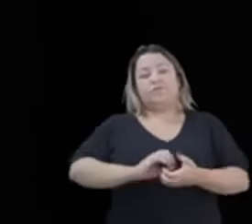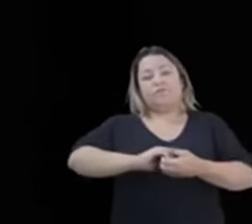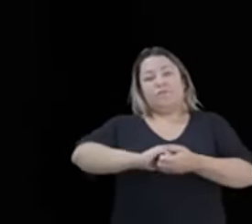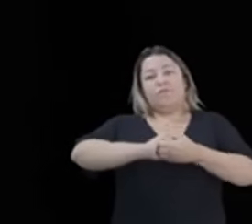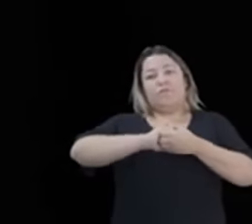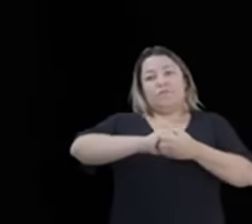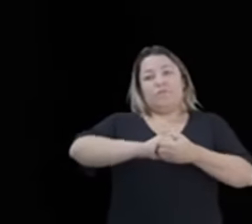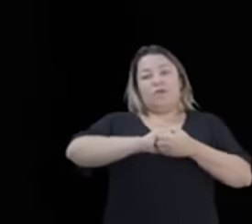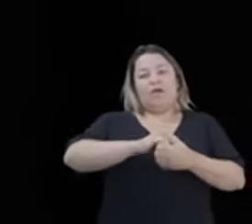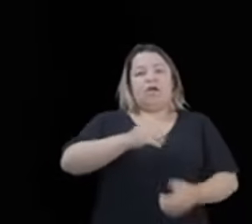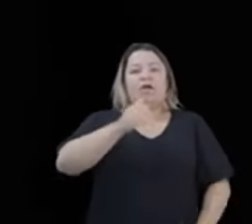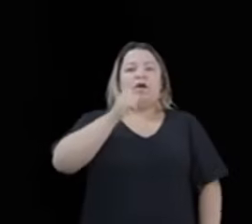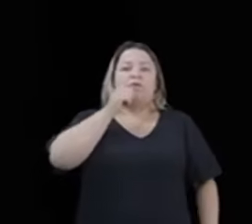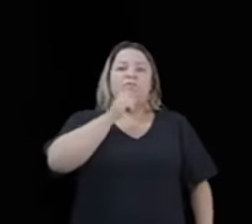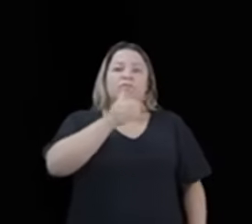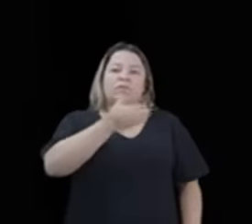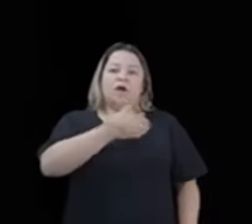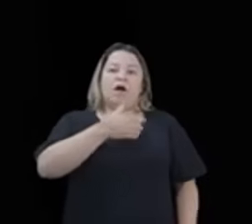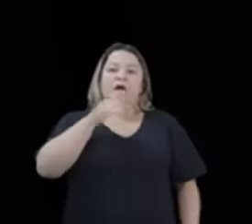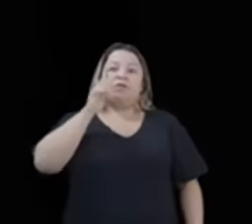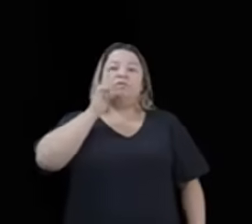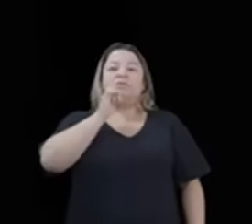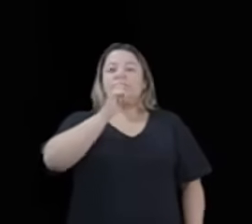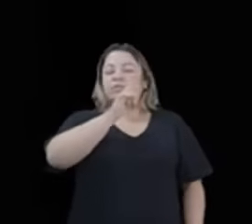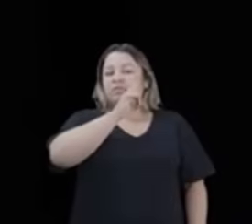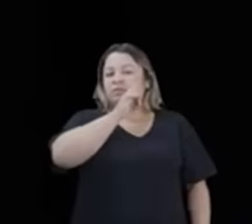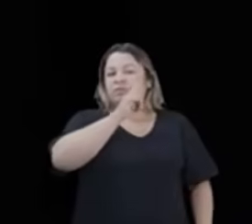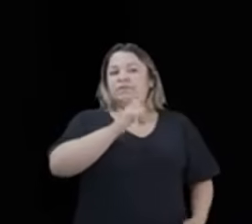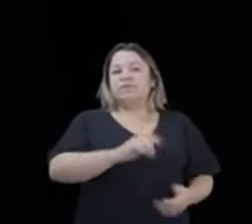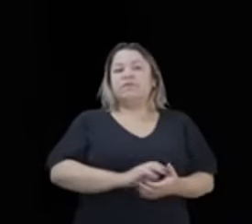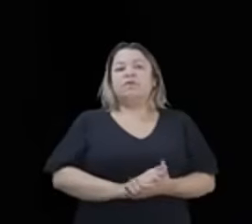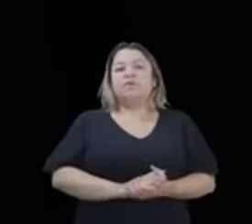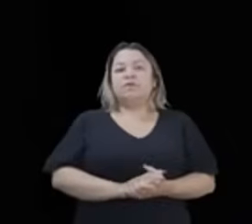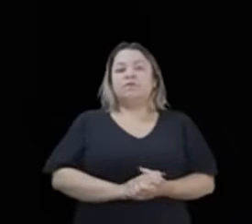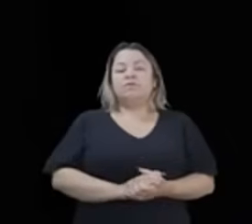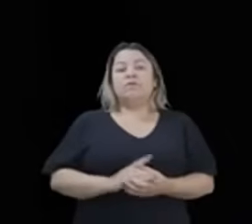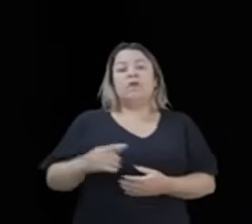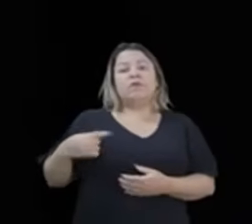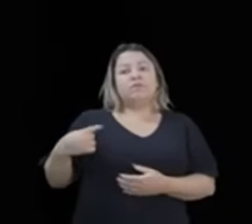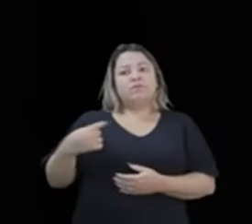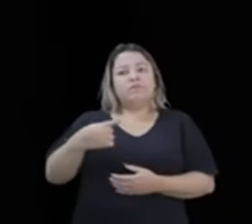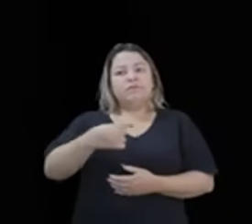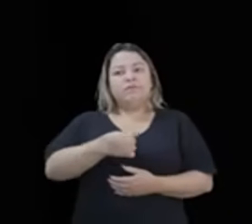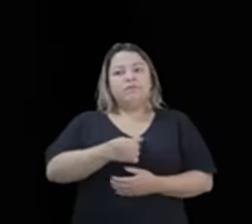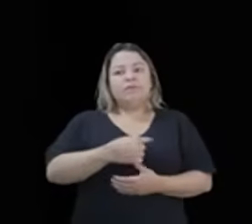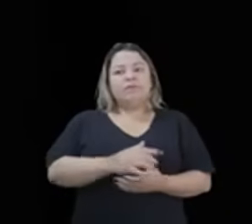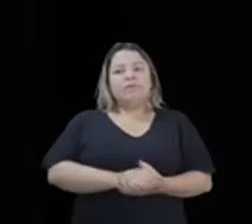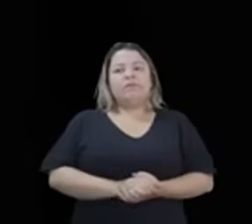Saudar a companheira Gleice Hoffmann, nossa